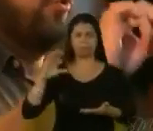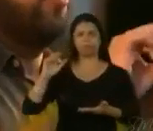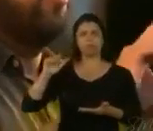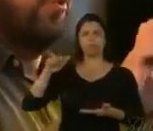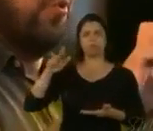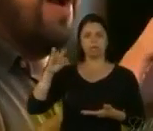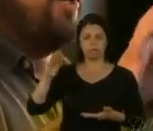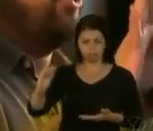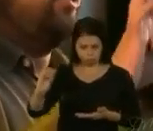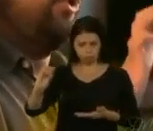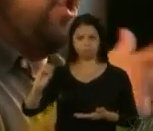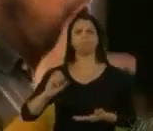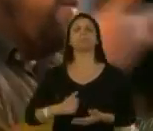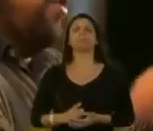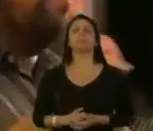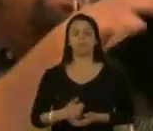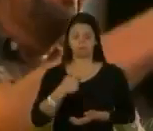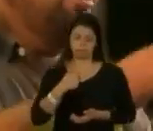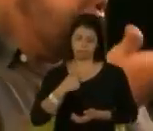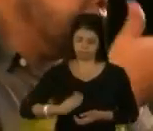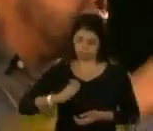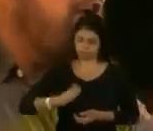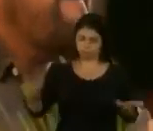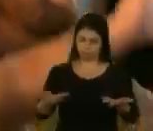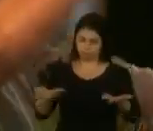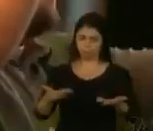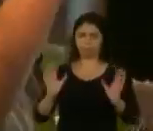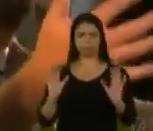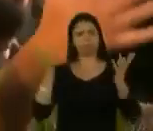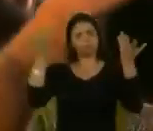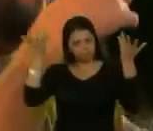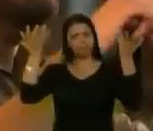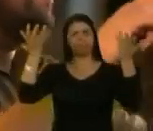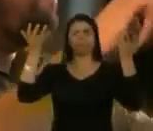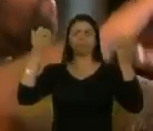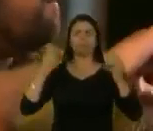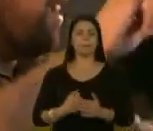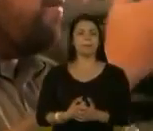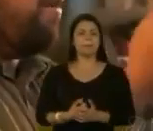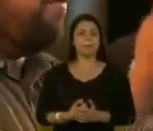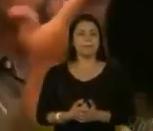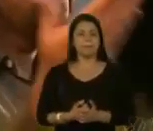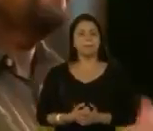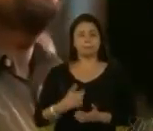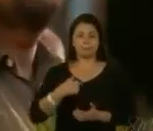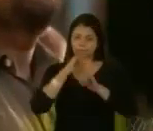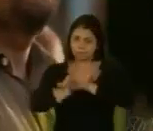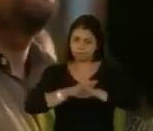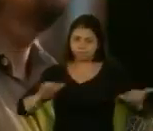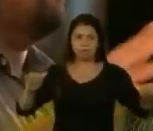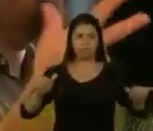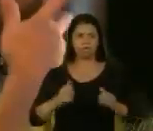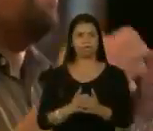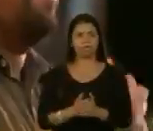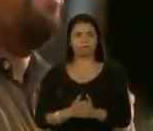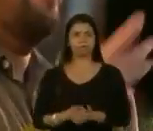eu comparecesse aqui neste evento religioso. E digo-lhes, quase uma dezena de vezes que